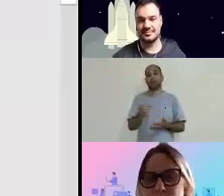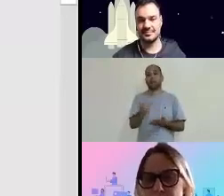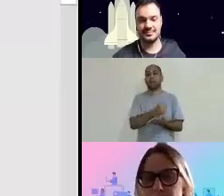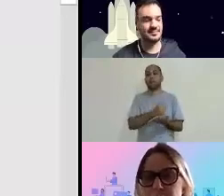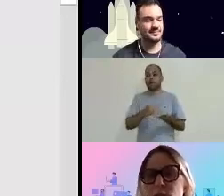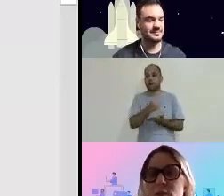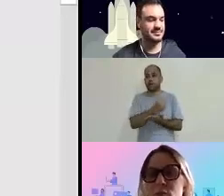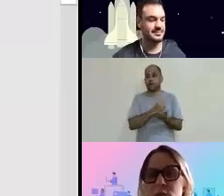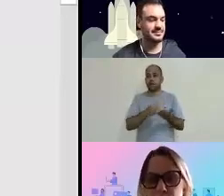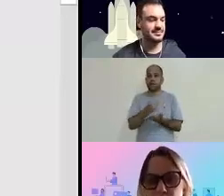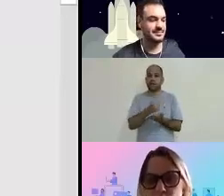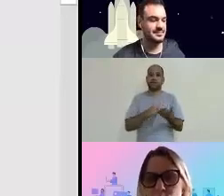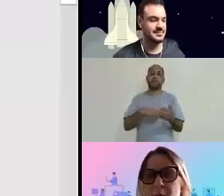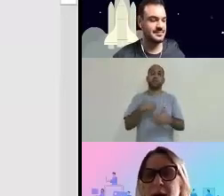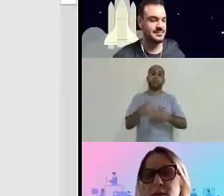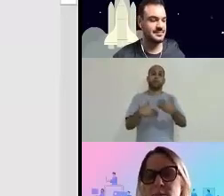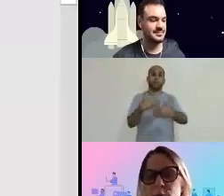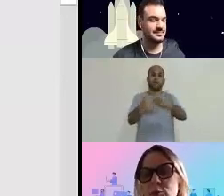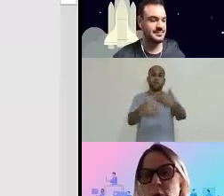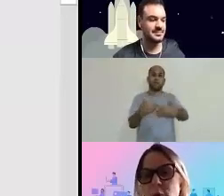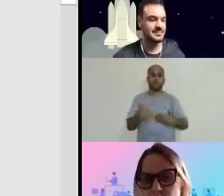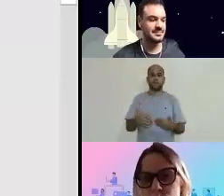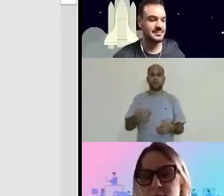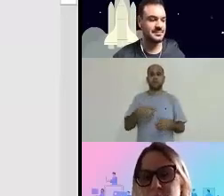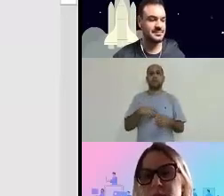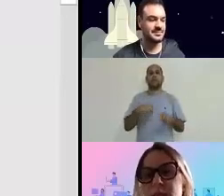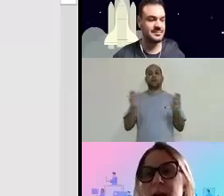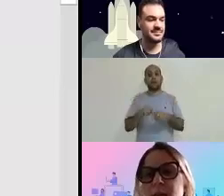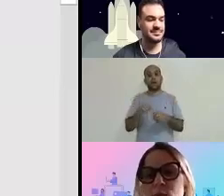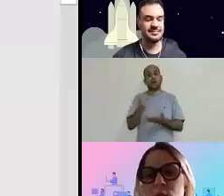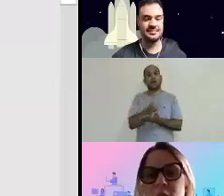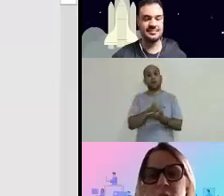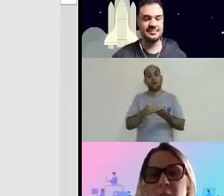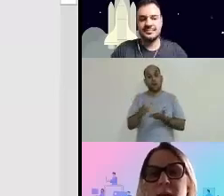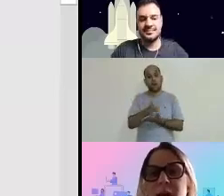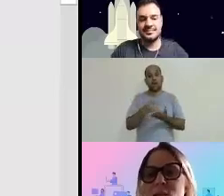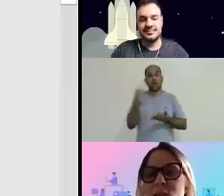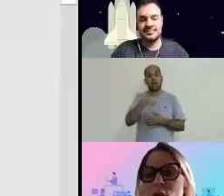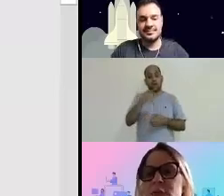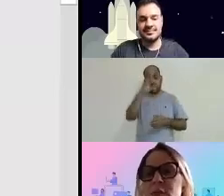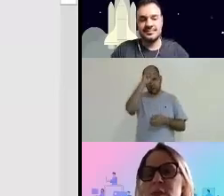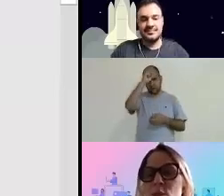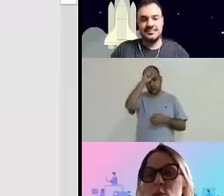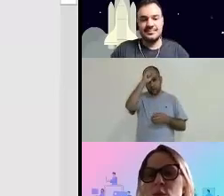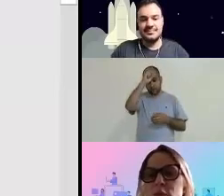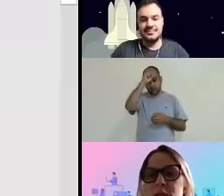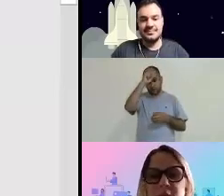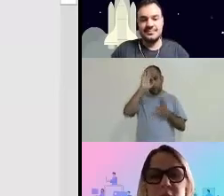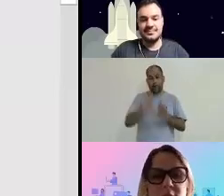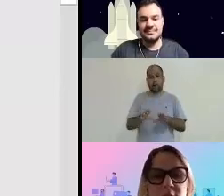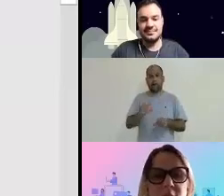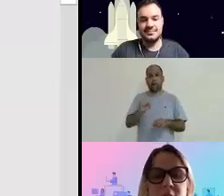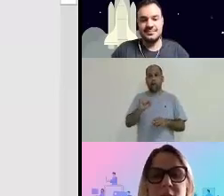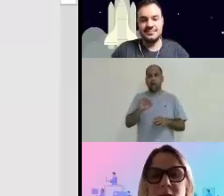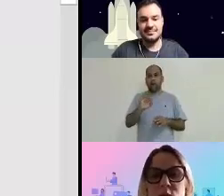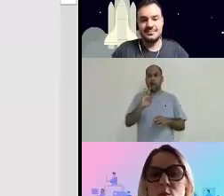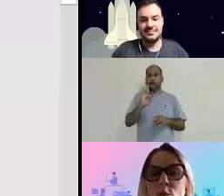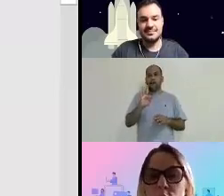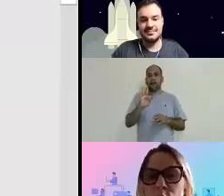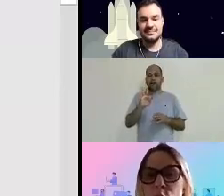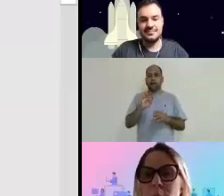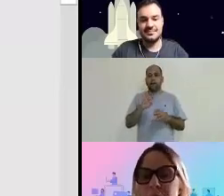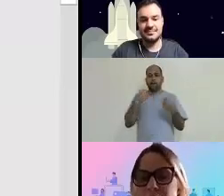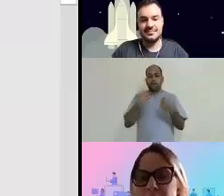para desenvolvimento, vão servindo como base para os próximos aprendizados, mas as soft skills, você tem que ter